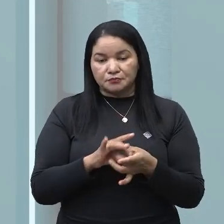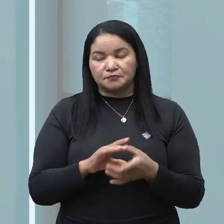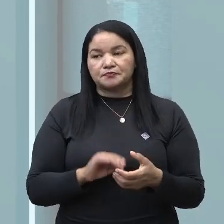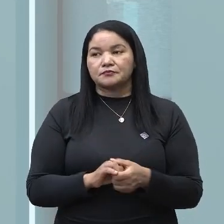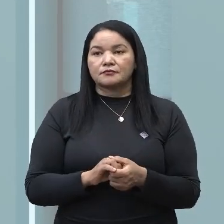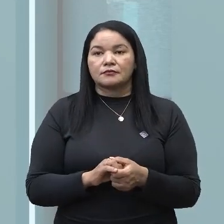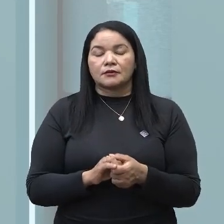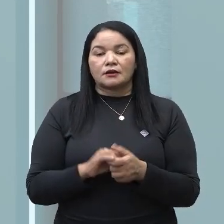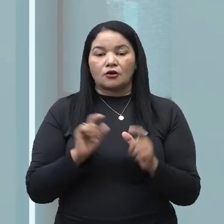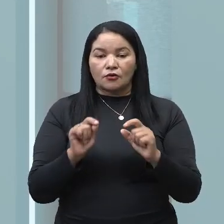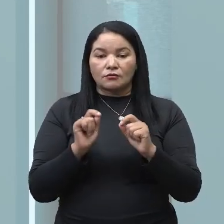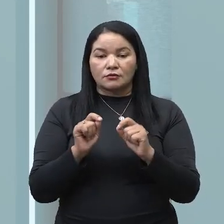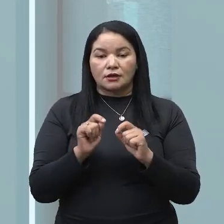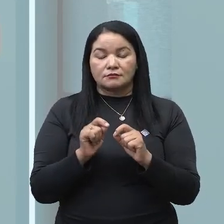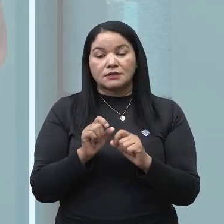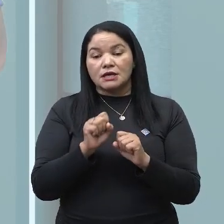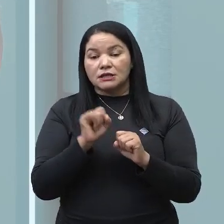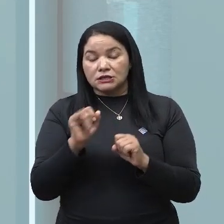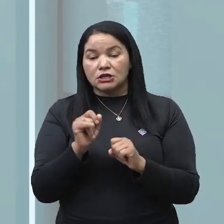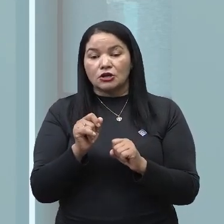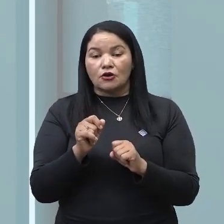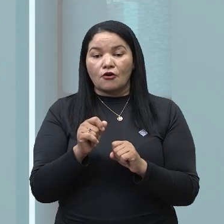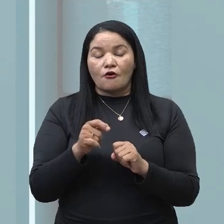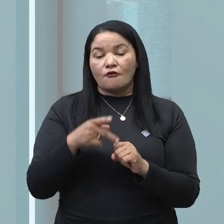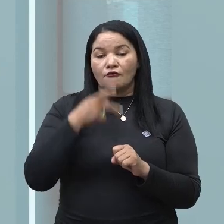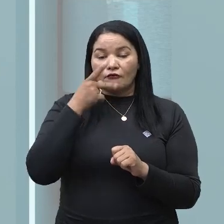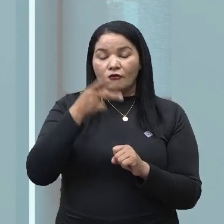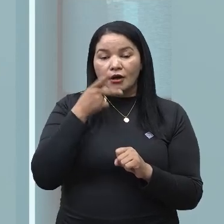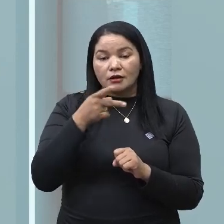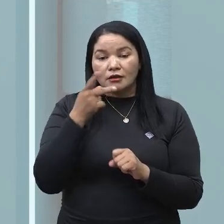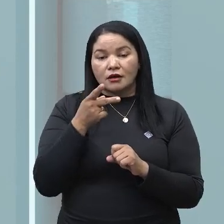contexto. Porque se eu falar só assim, fogo,